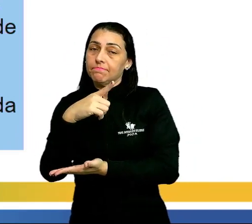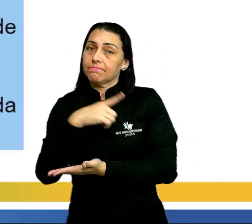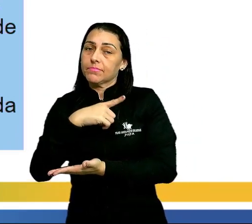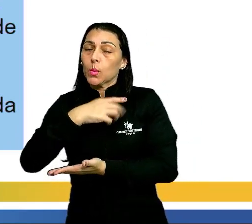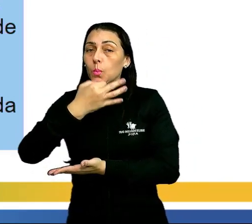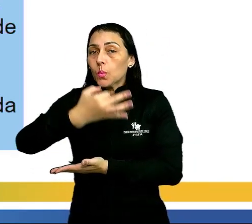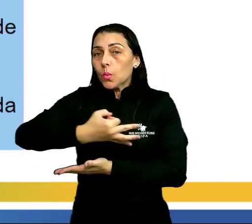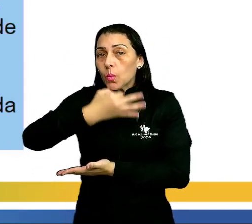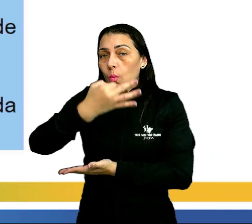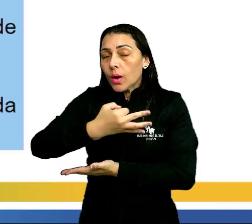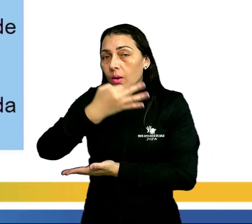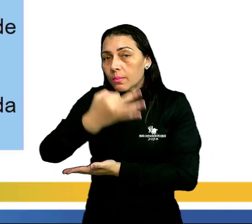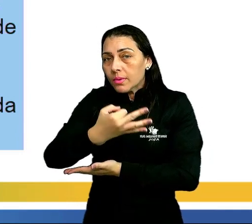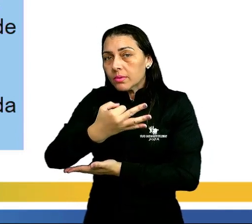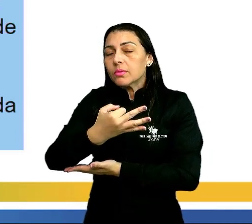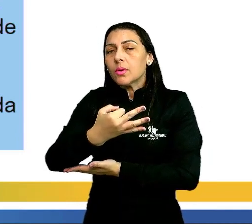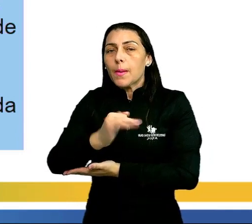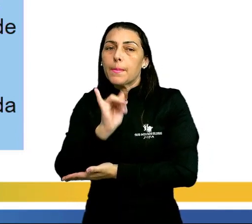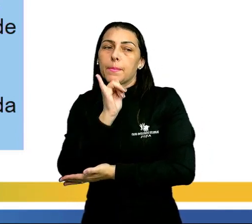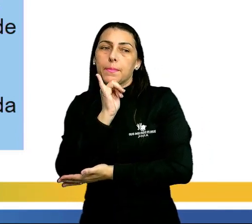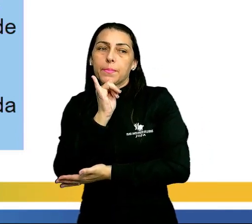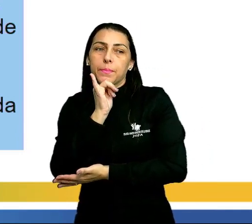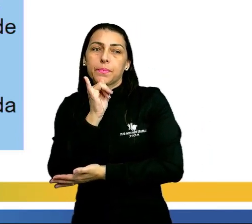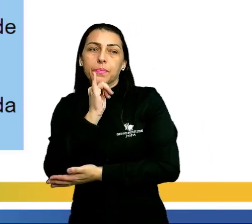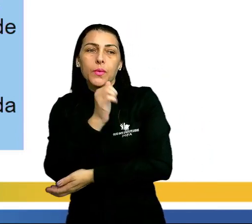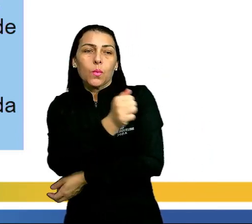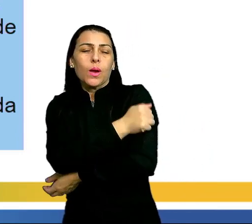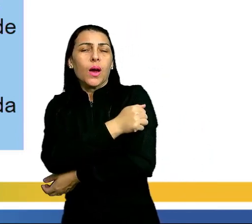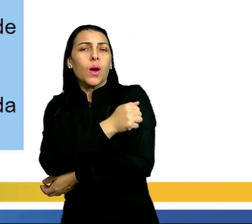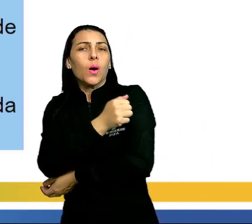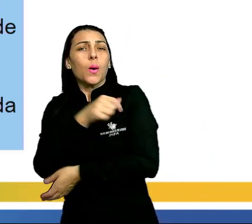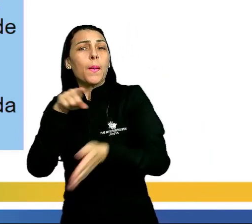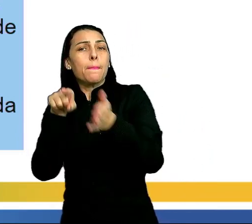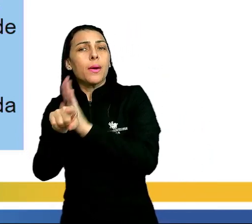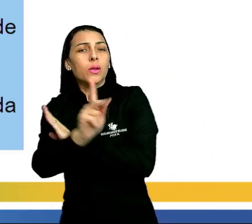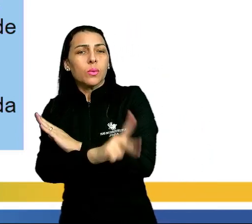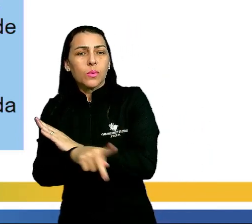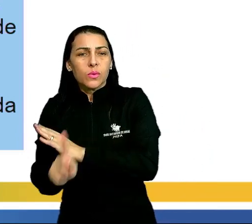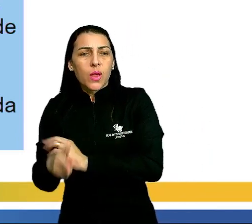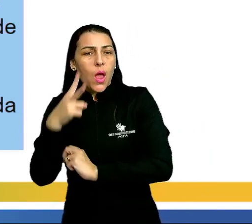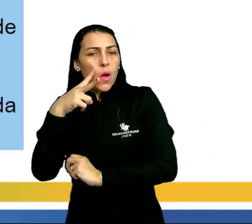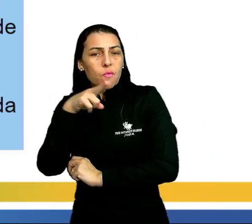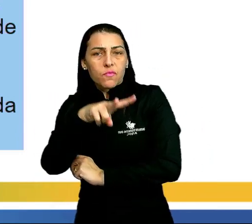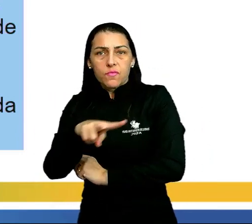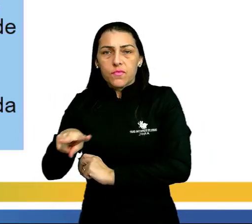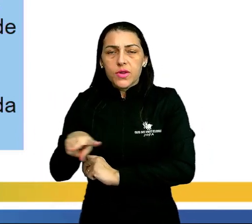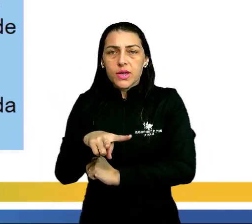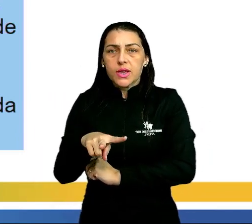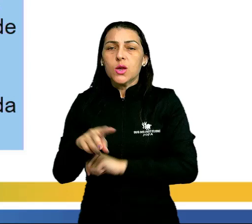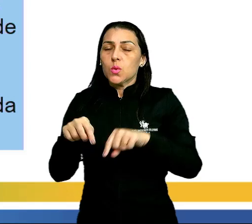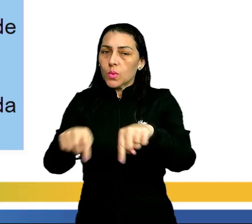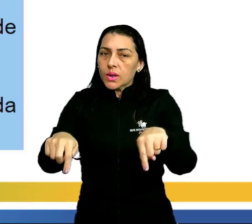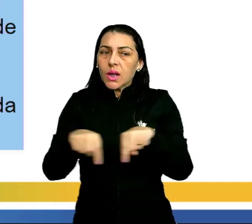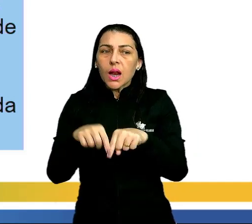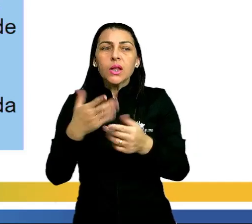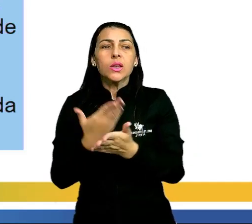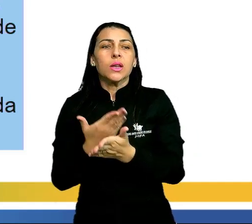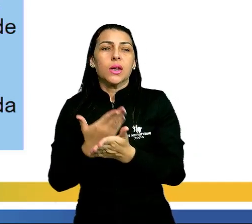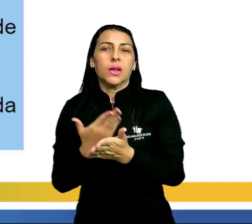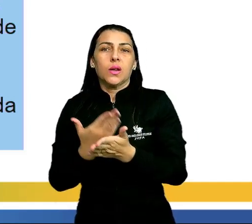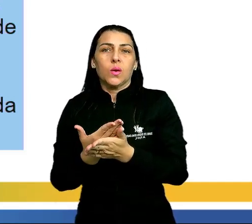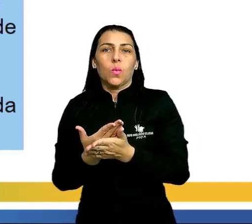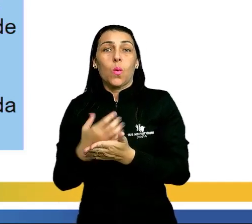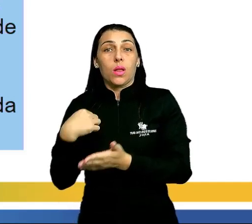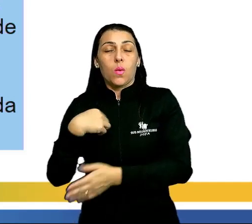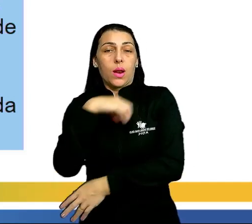um argumento circular. Por exemplo, o aluno perguntou à professora, e isso eu vi concretamente numa sala de aula, quando eu